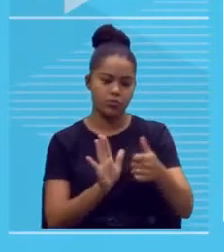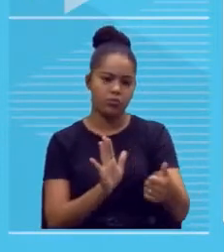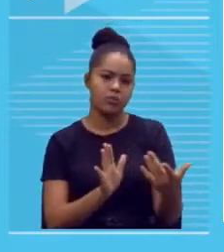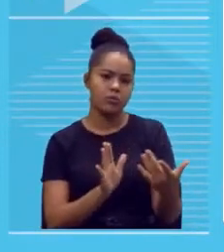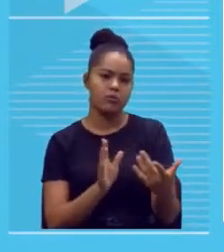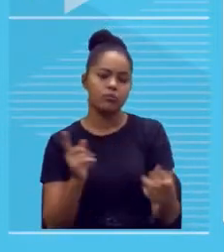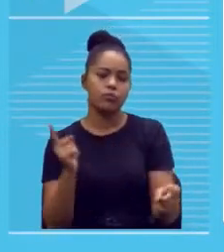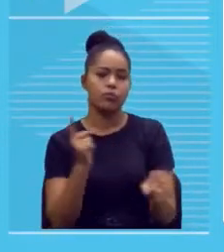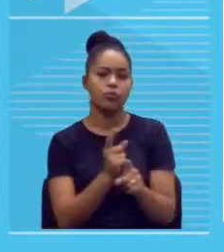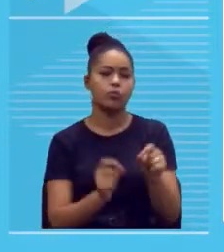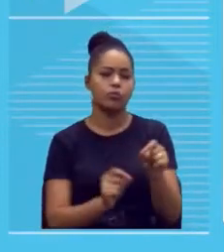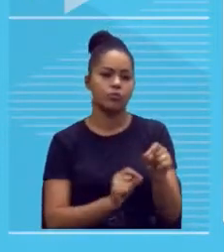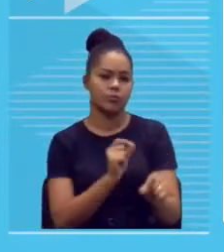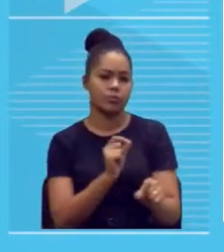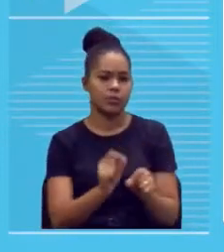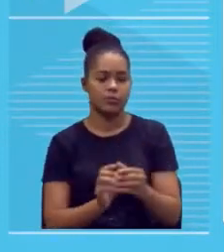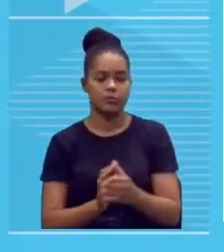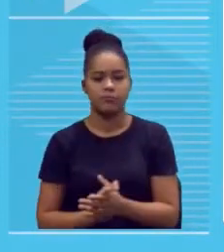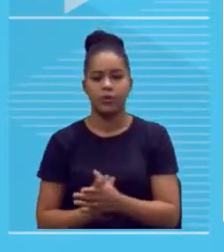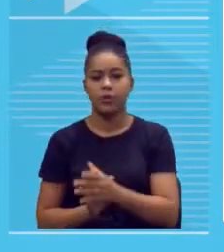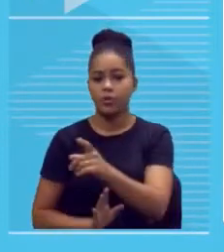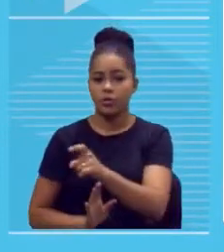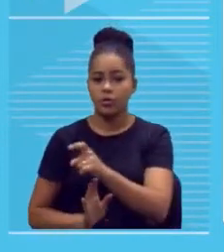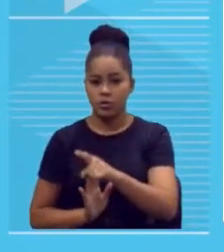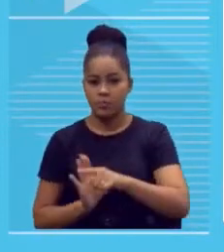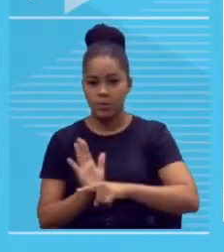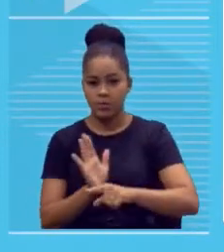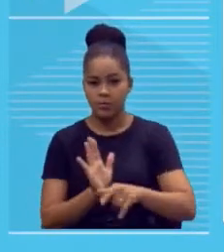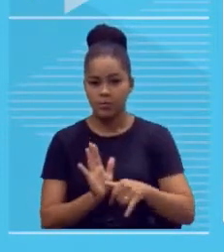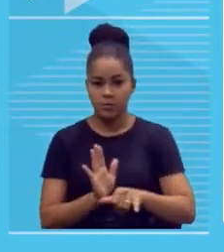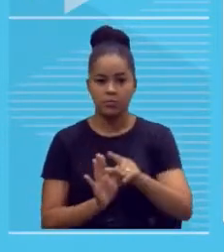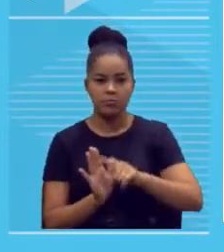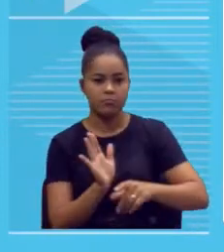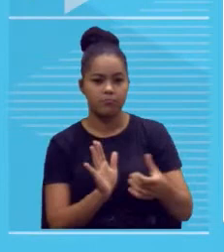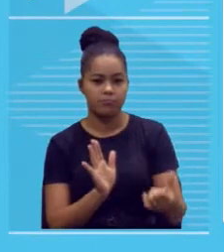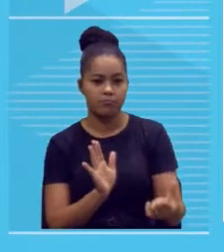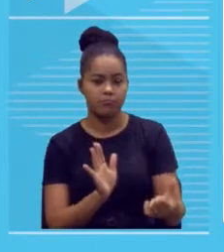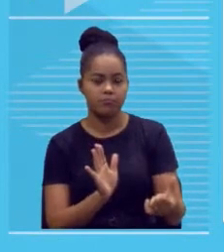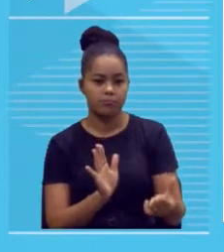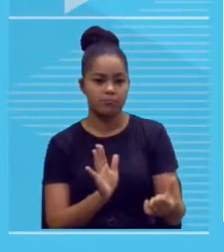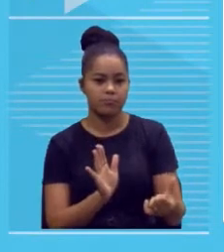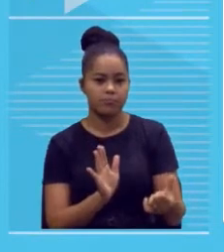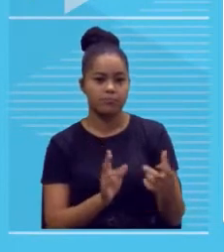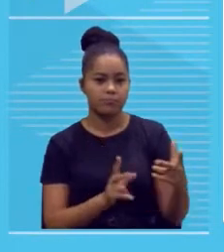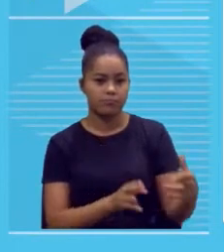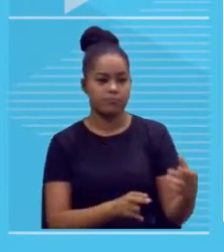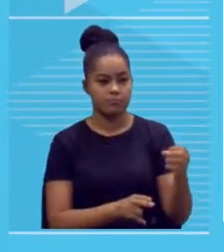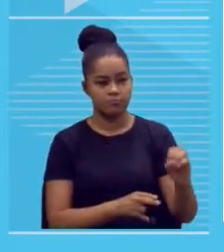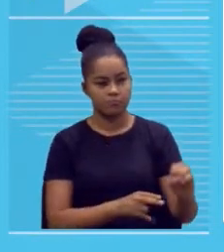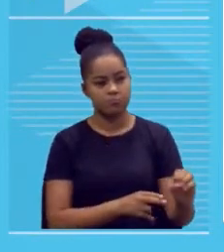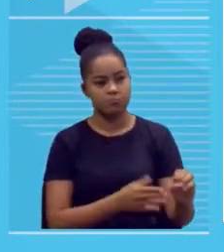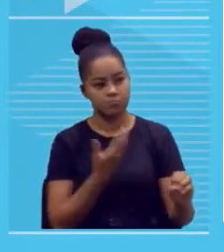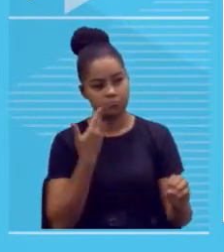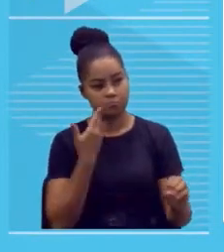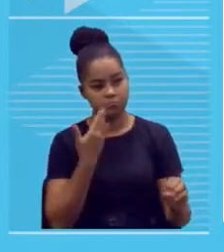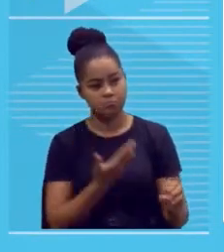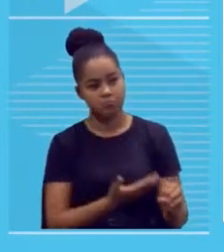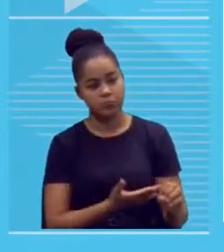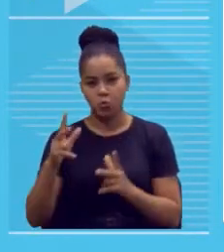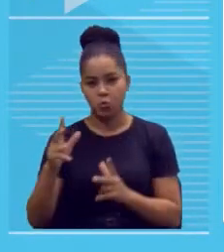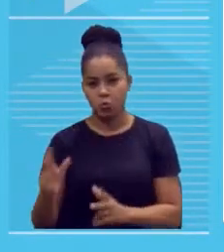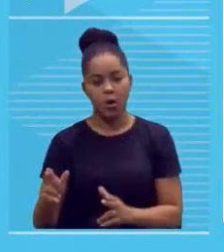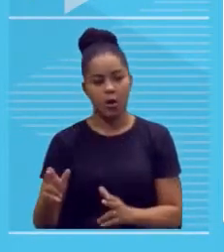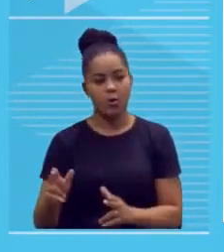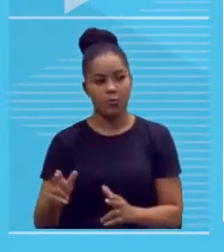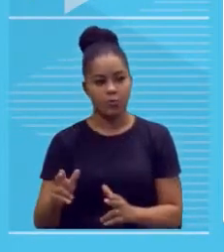vai ter x menos y menos 6 igual a zero, que é a mesma equação